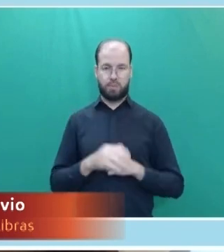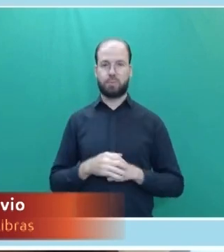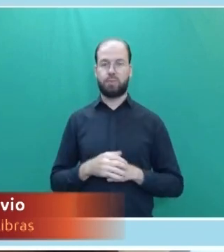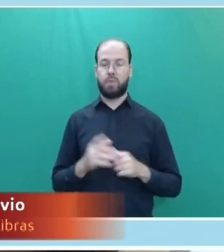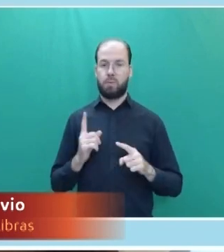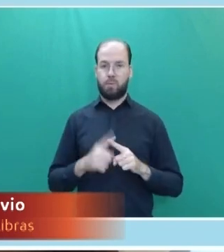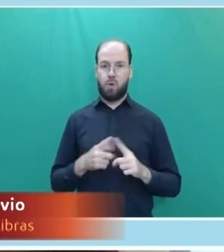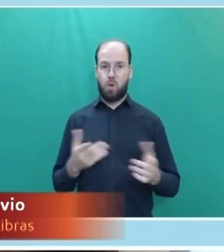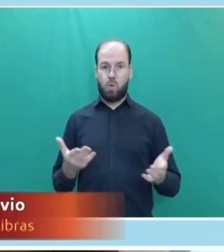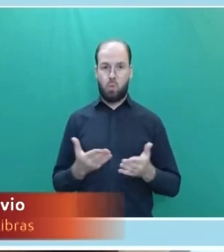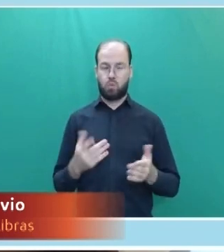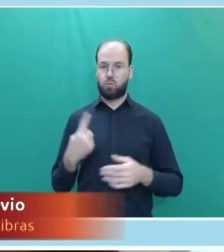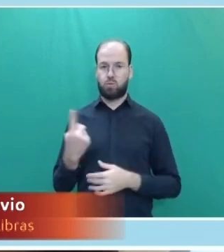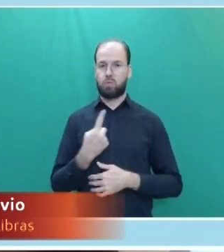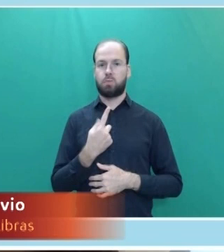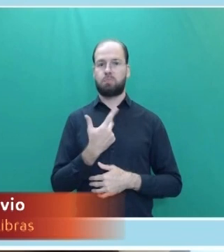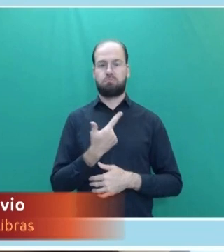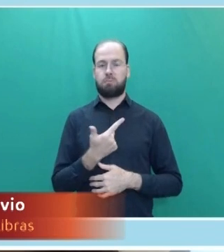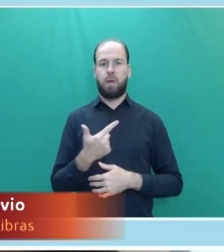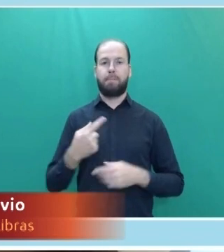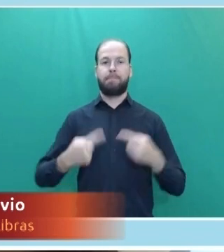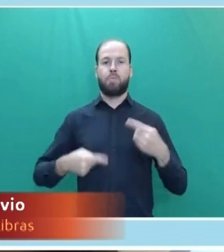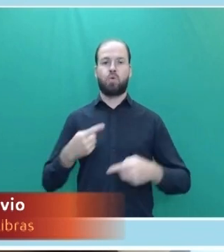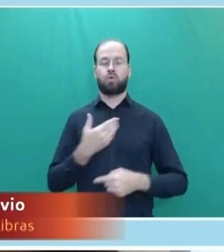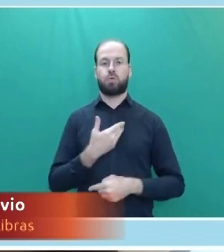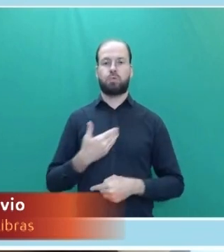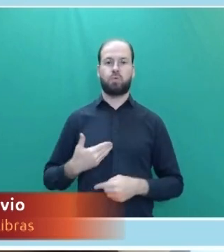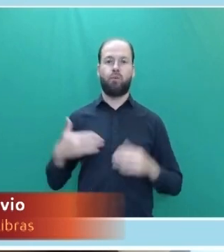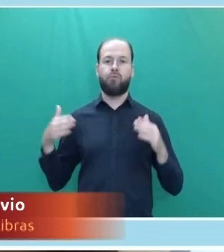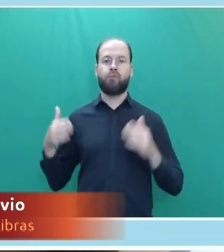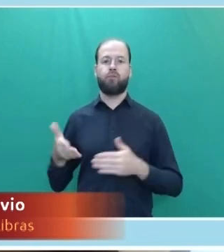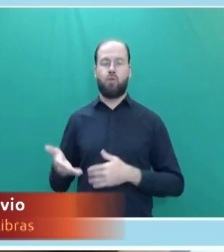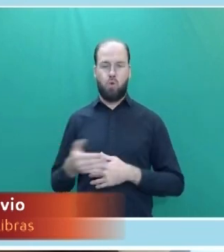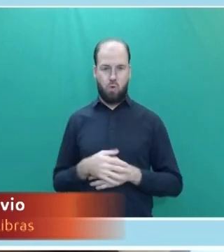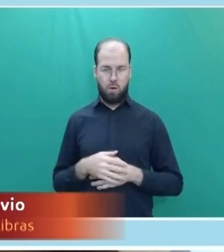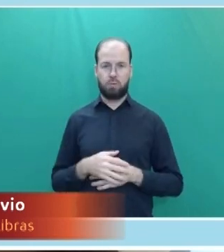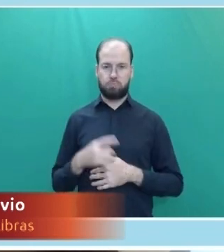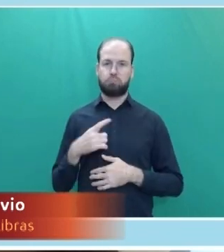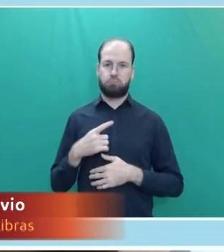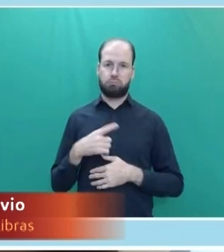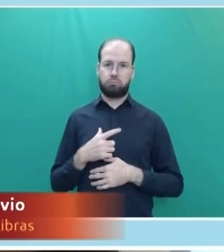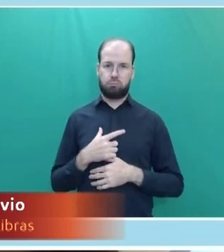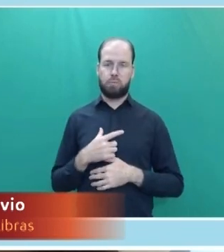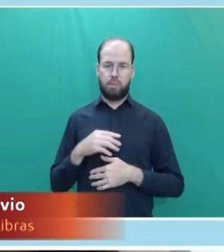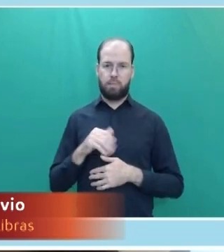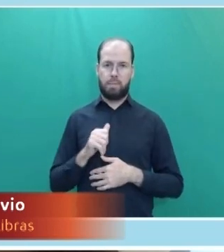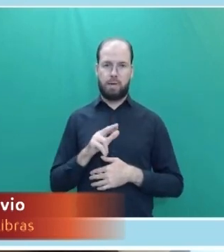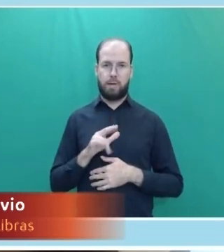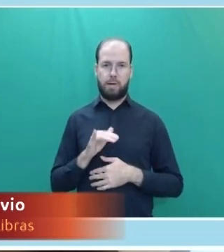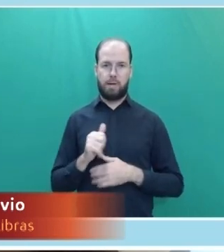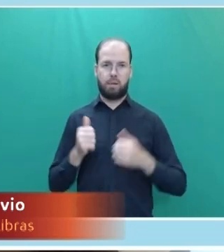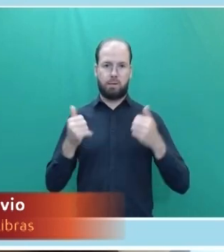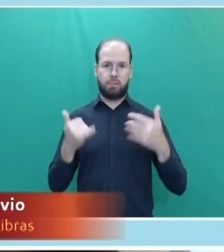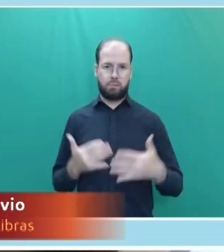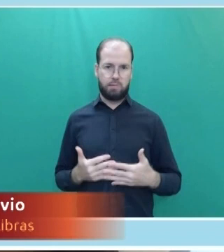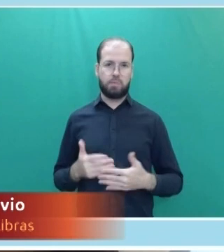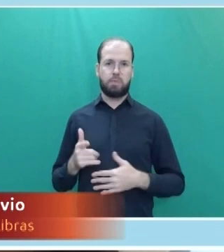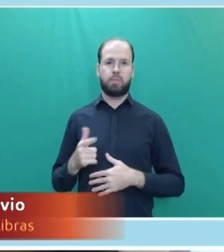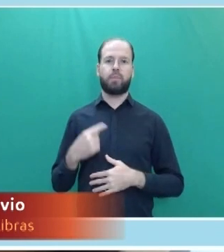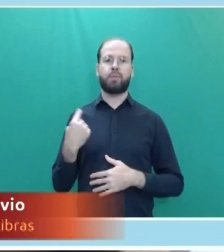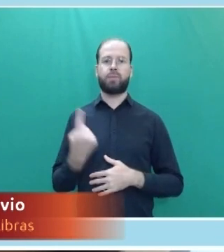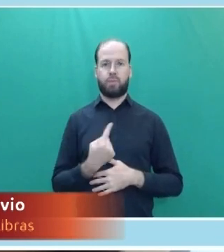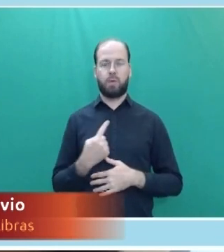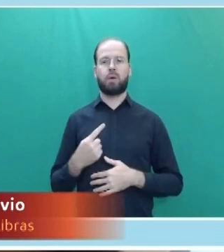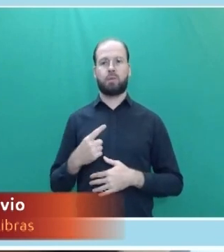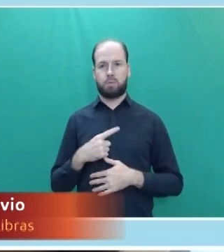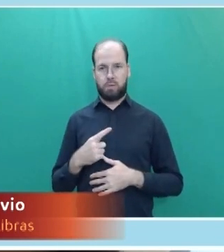hoje, né, a gente não tem políticas públicas focais, assim, né? A gente tem, até a Maria falou um pouco disso no começo, né? A gente